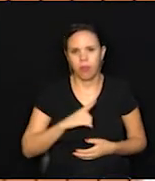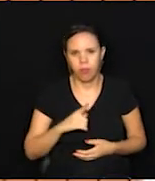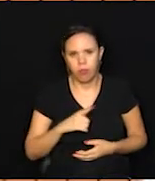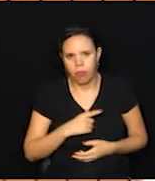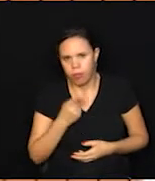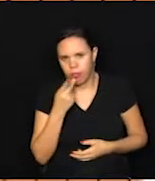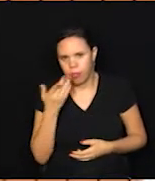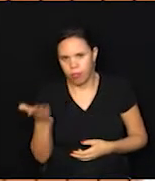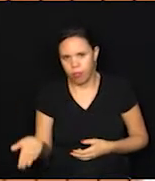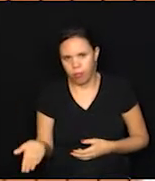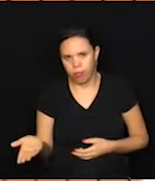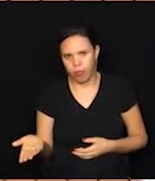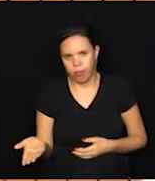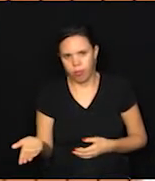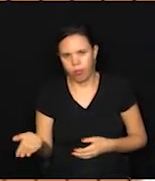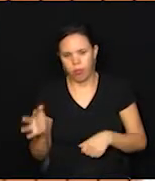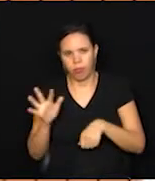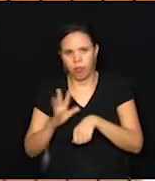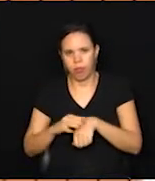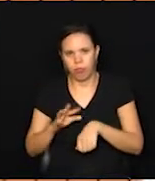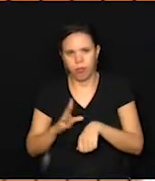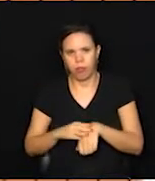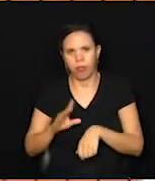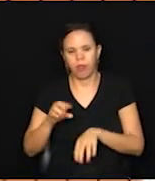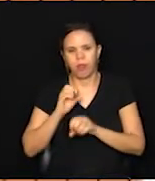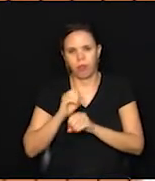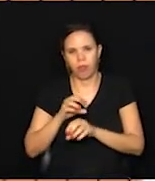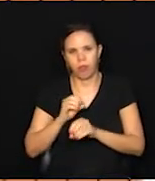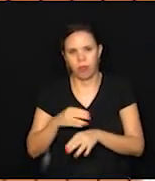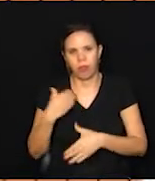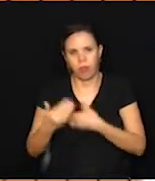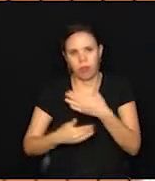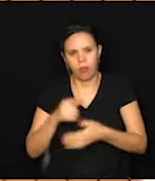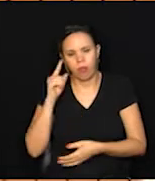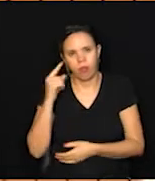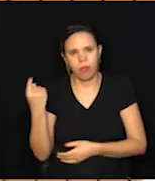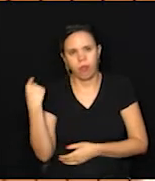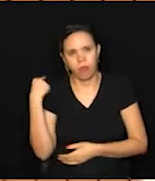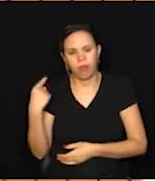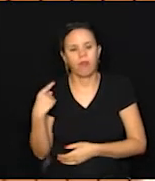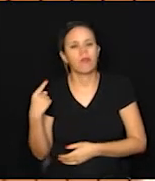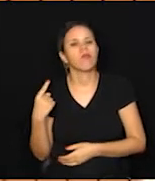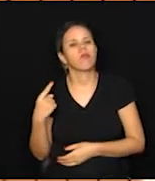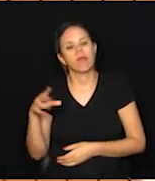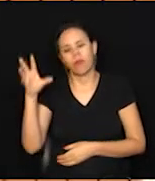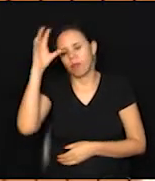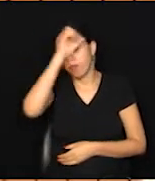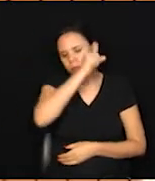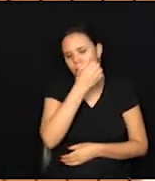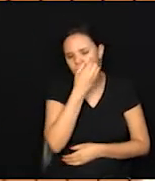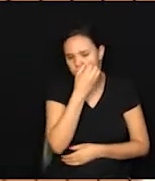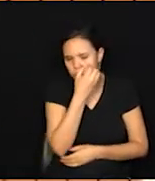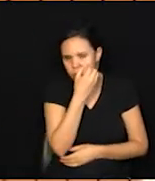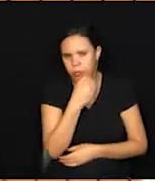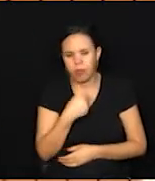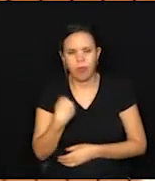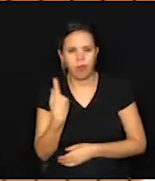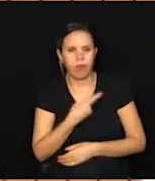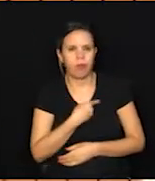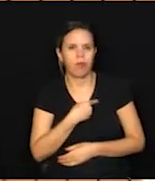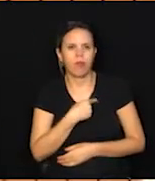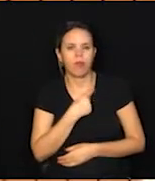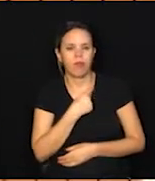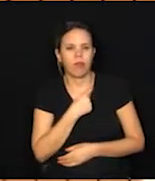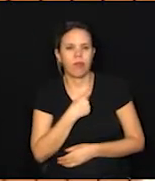aqui, né, que essa doença, ela está nos ensinando, a cada dia nós aprendemos mais. Então, se nós nos